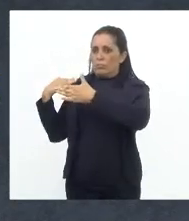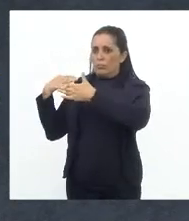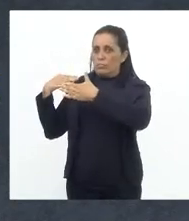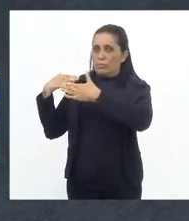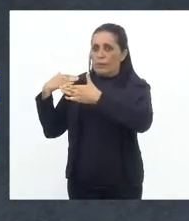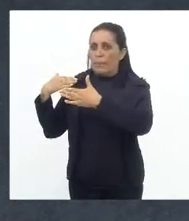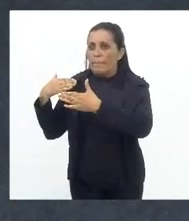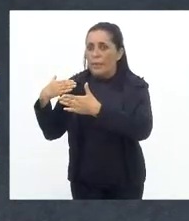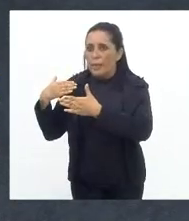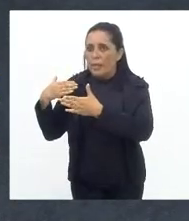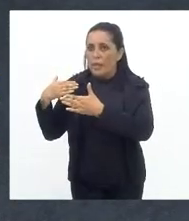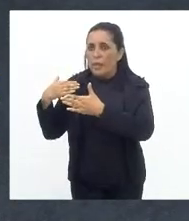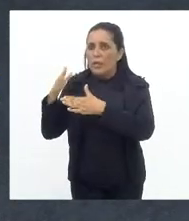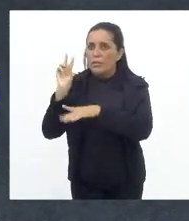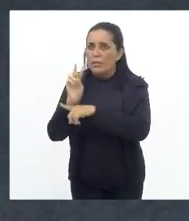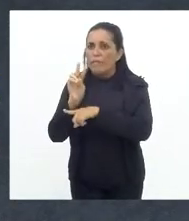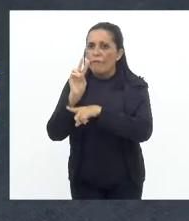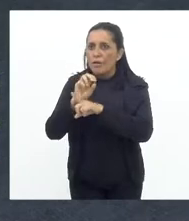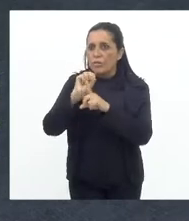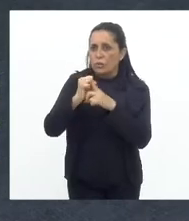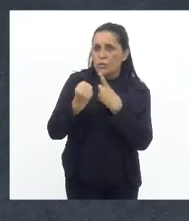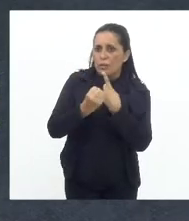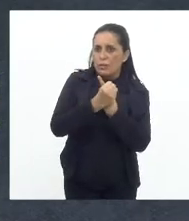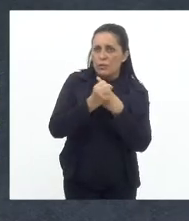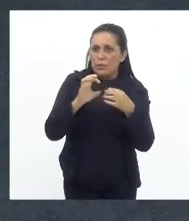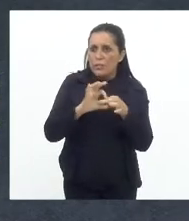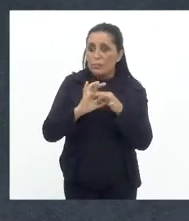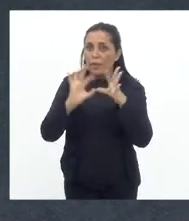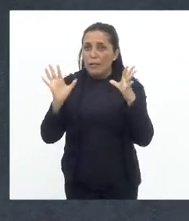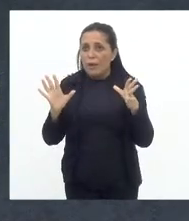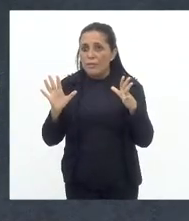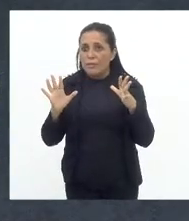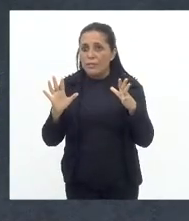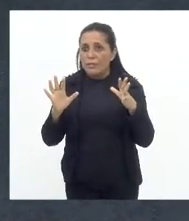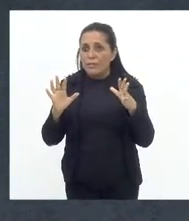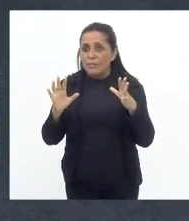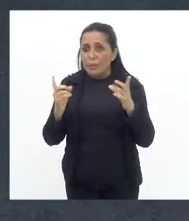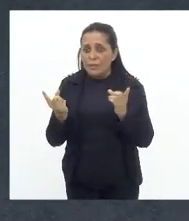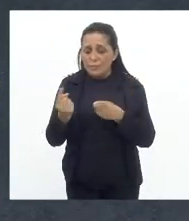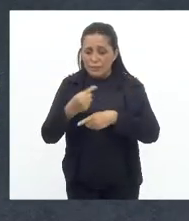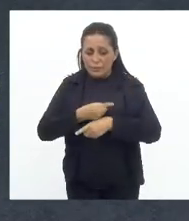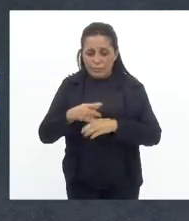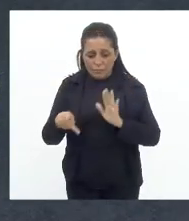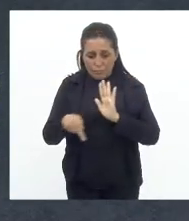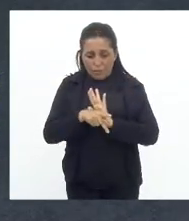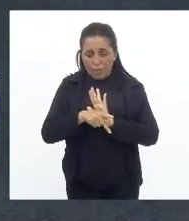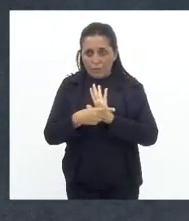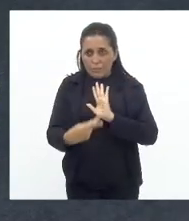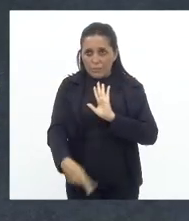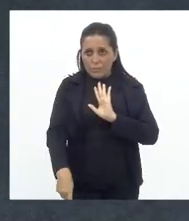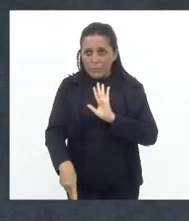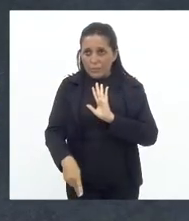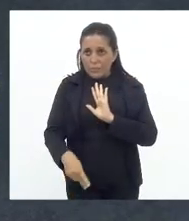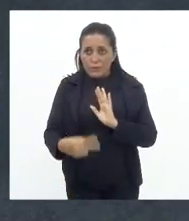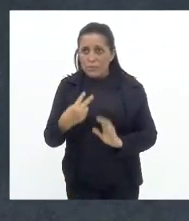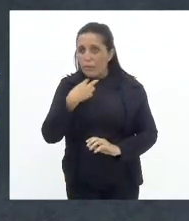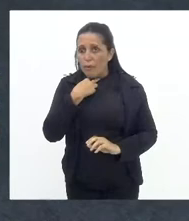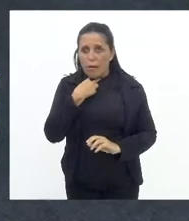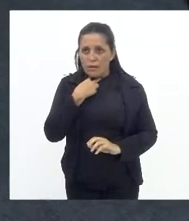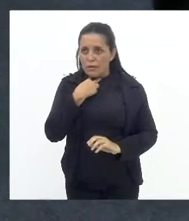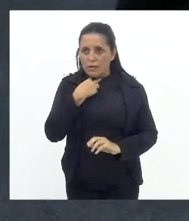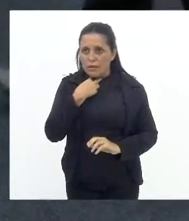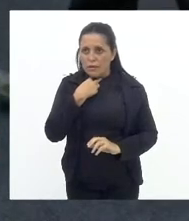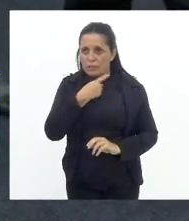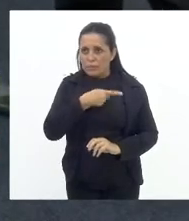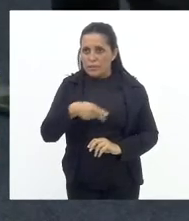o partido que defende o socialismo e liberdade ele já é incoerente por si só e você pode chorar